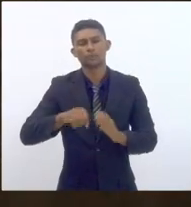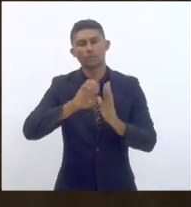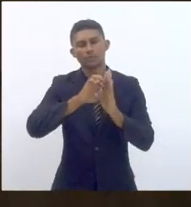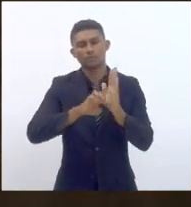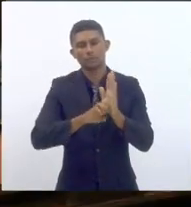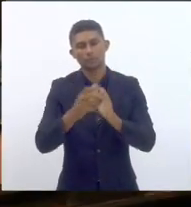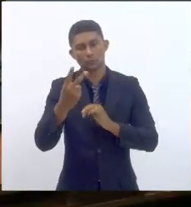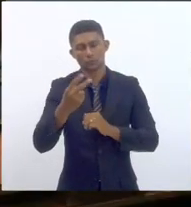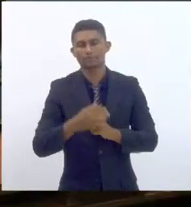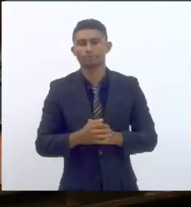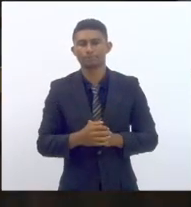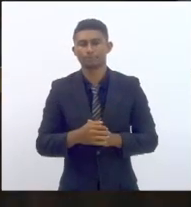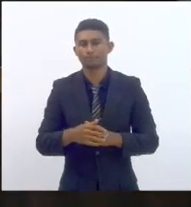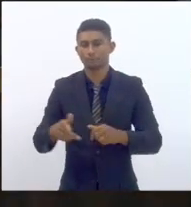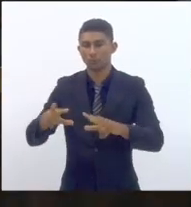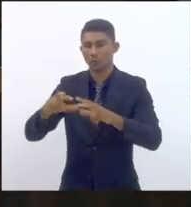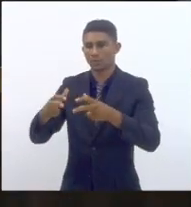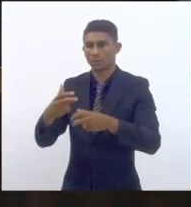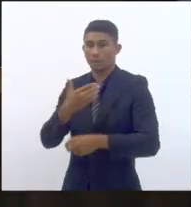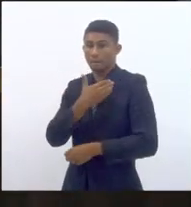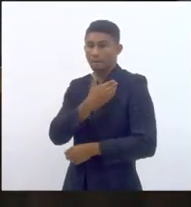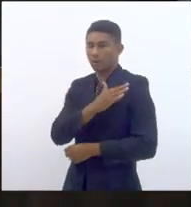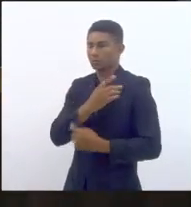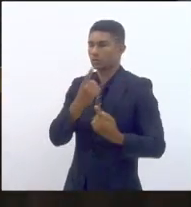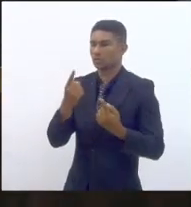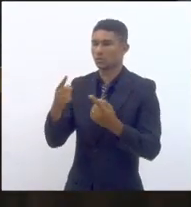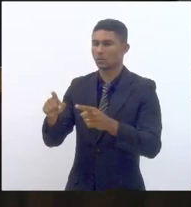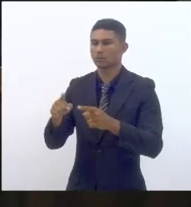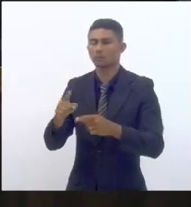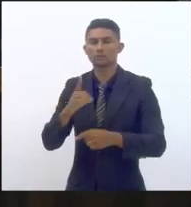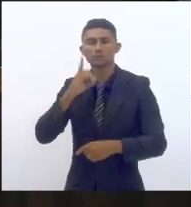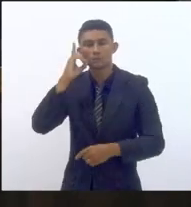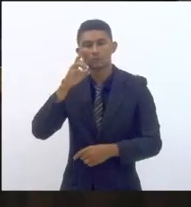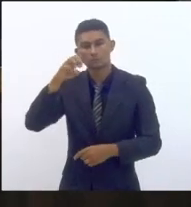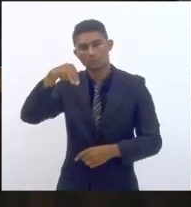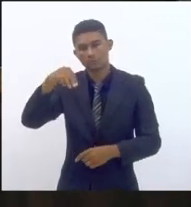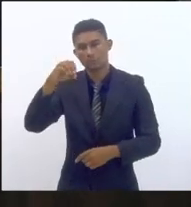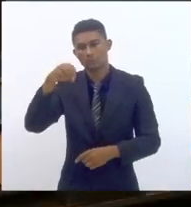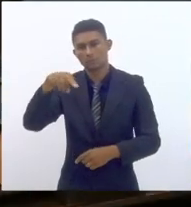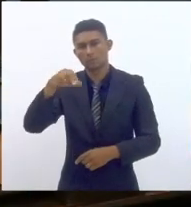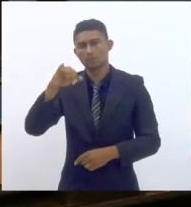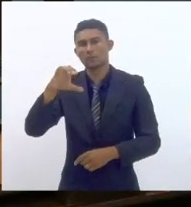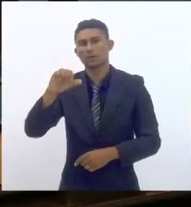emendas. Pela Comissão de Combate à Discriminação, deputada Mônica Francisco.